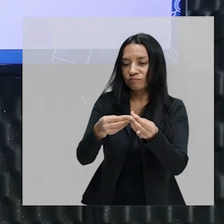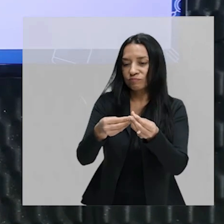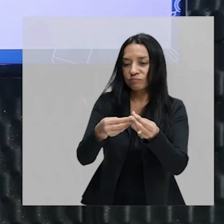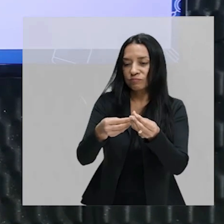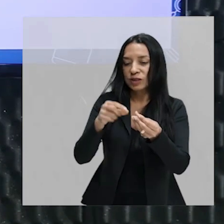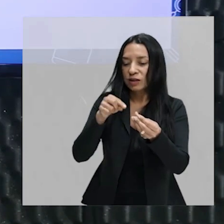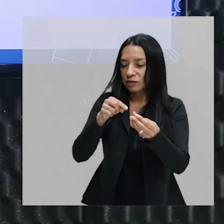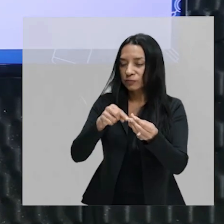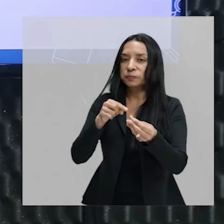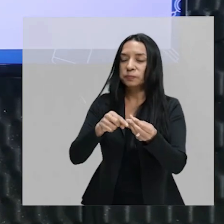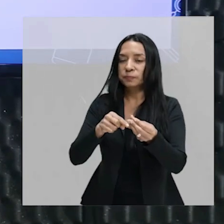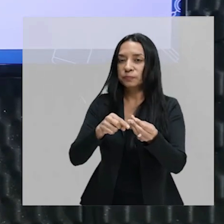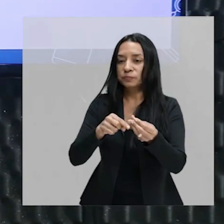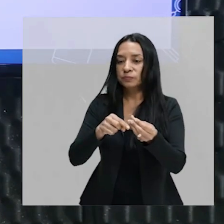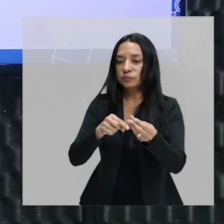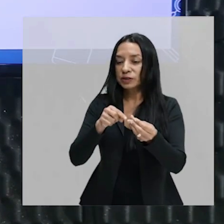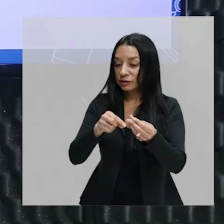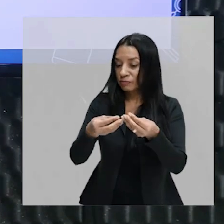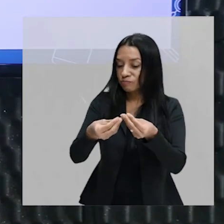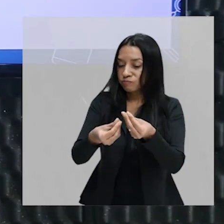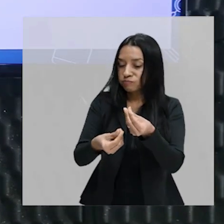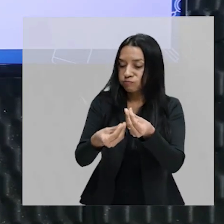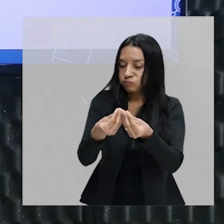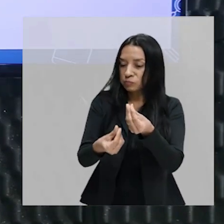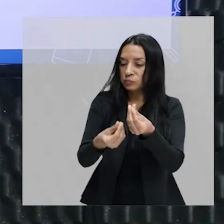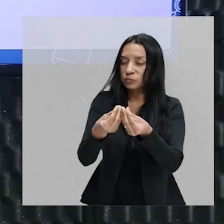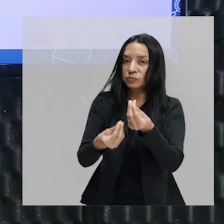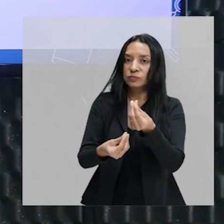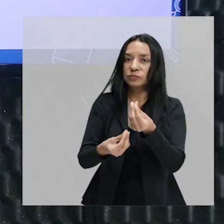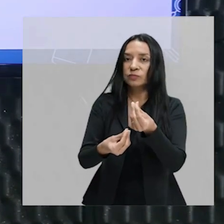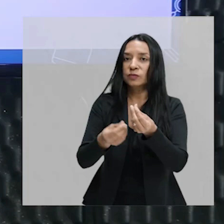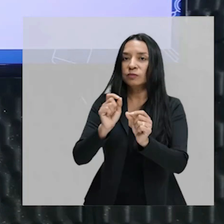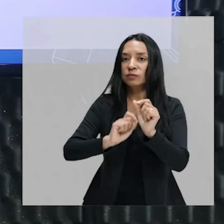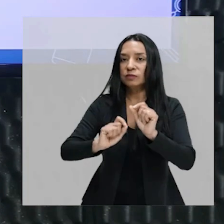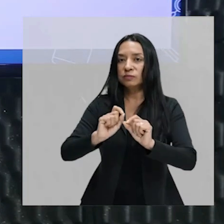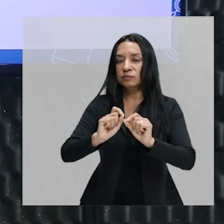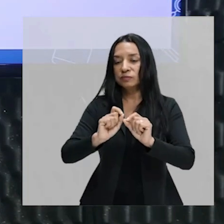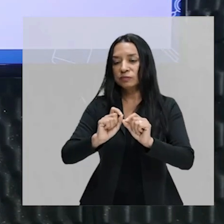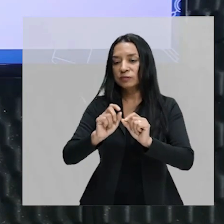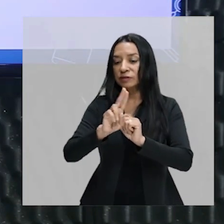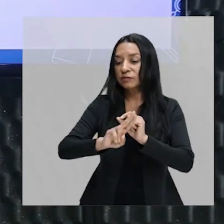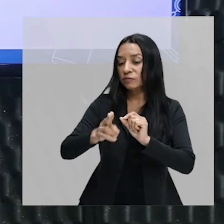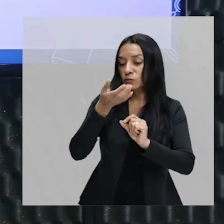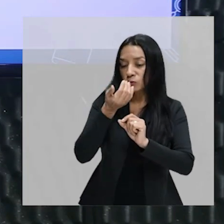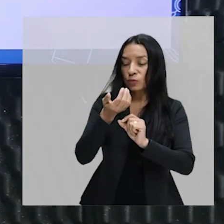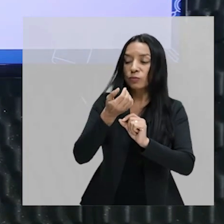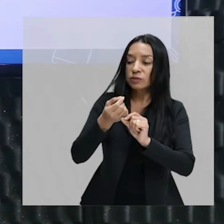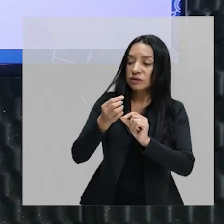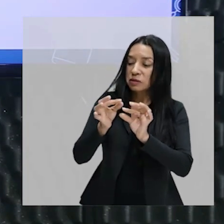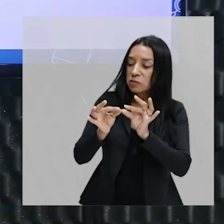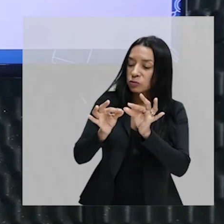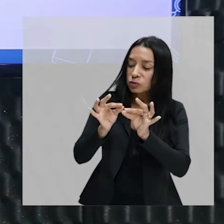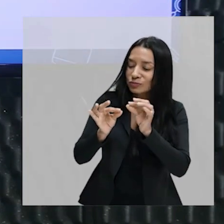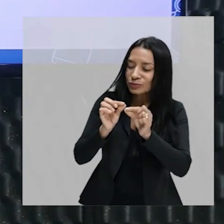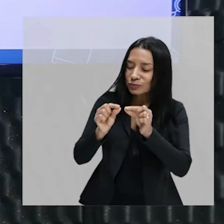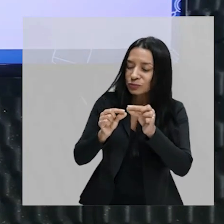essa matéria orgânica que está em decomposição ela na verdade está servindo de alimento para seres vivos que